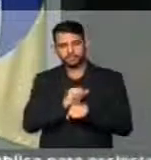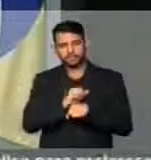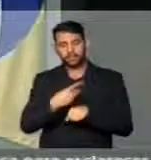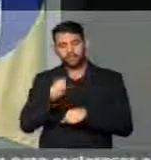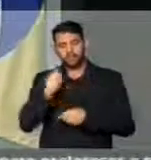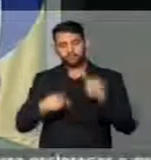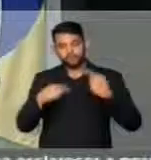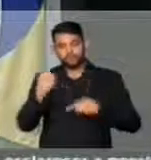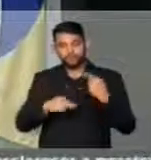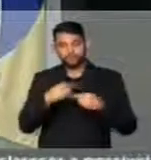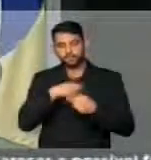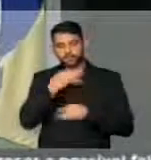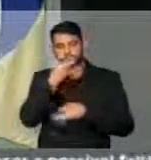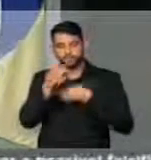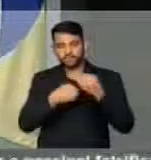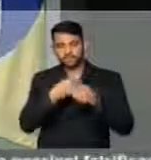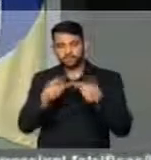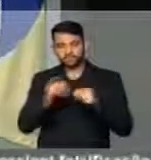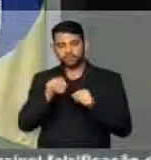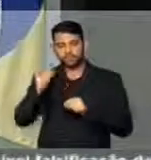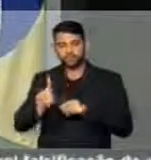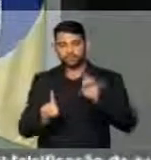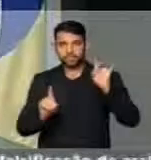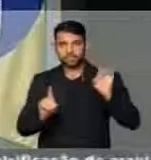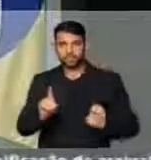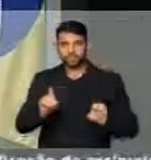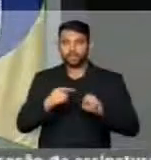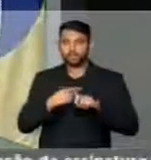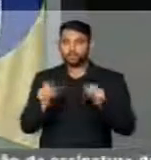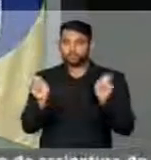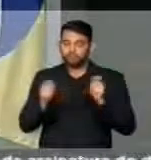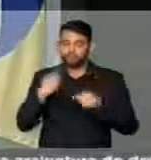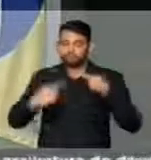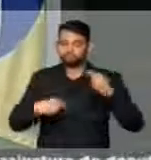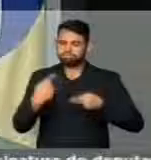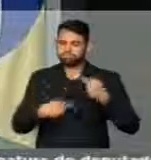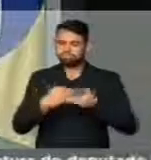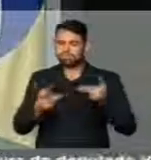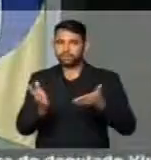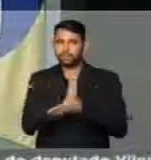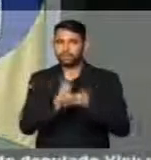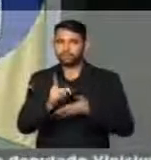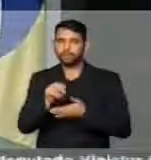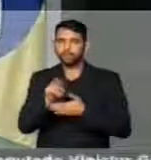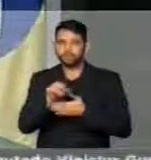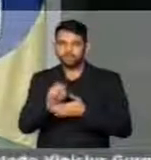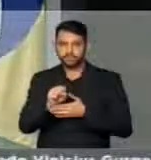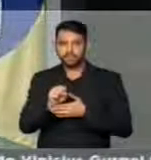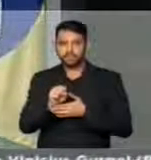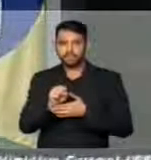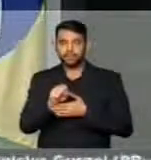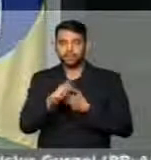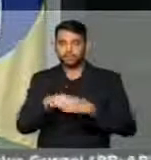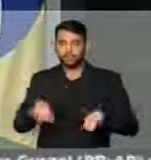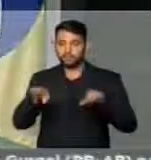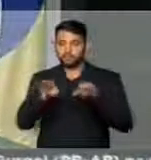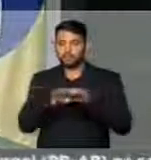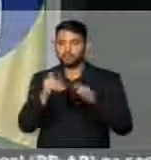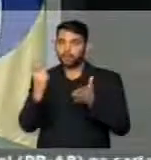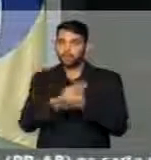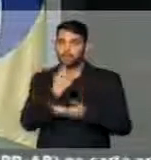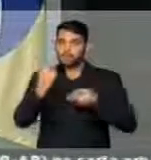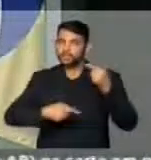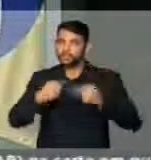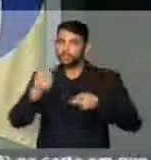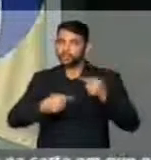haja o debate de posições entre direita e esquerda, que haja o debate entre conservadores e progressistas. É democrático que esse